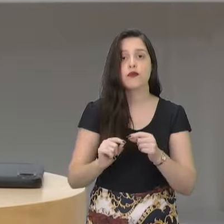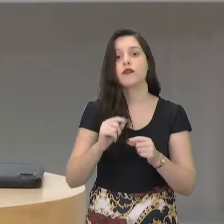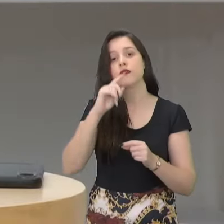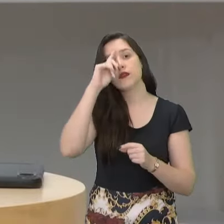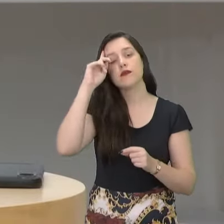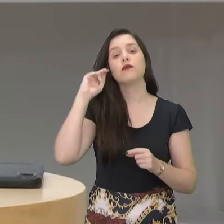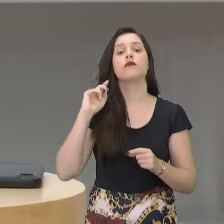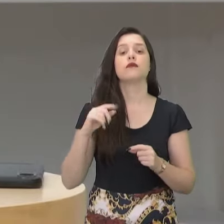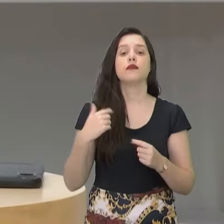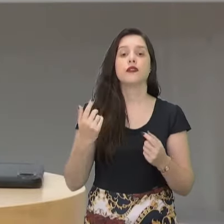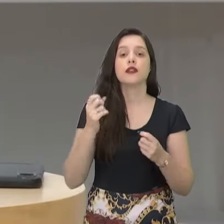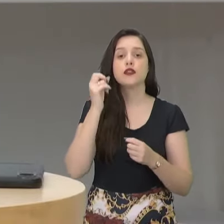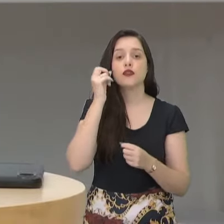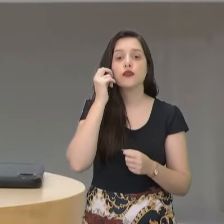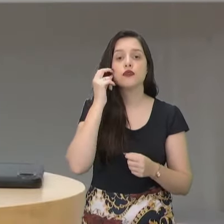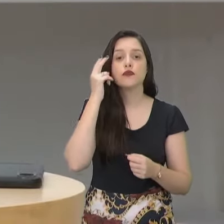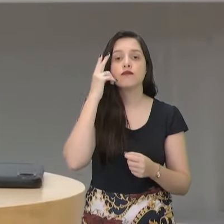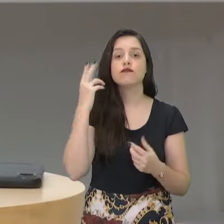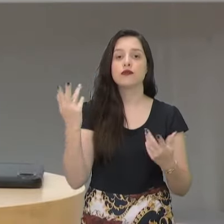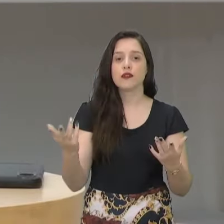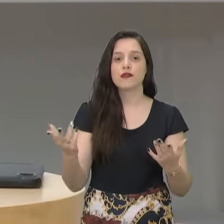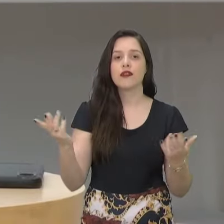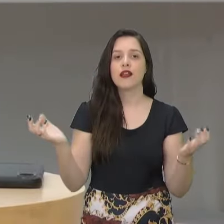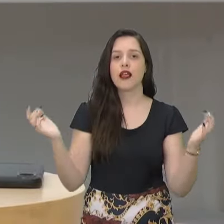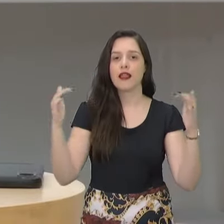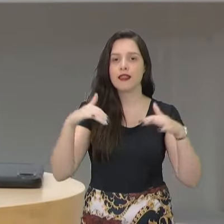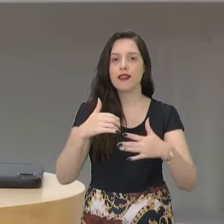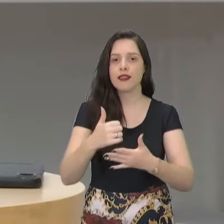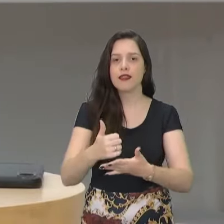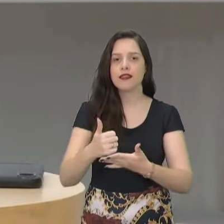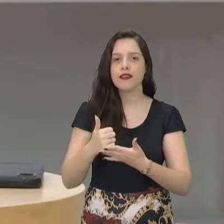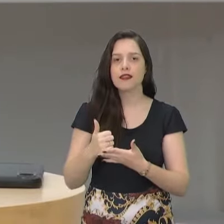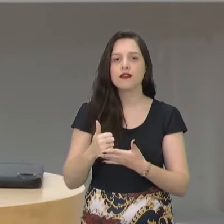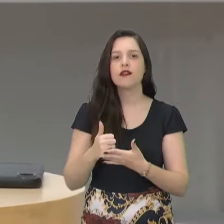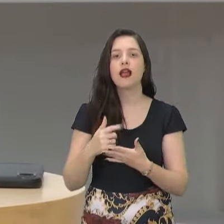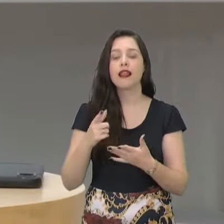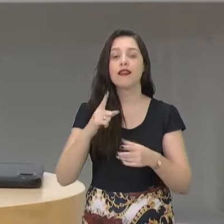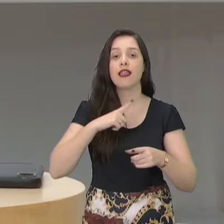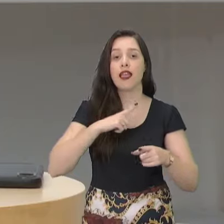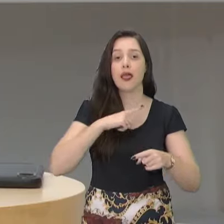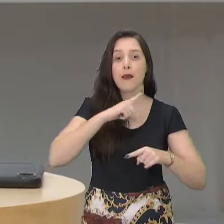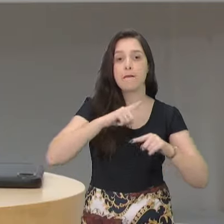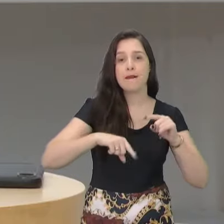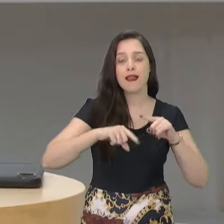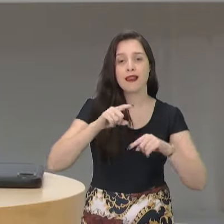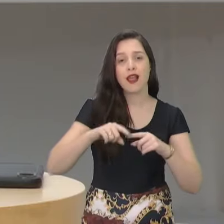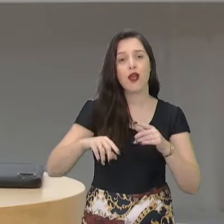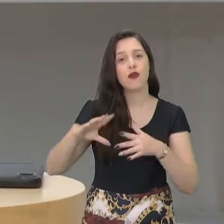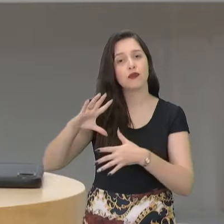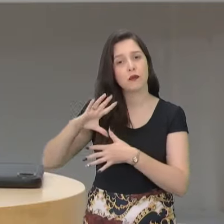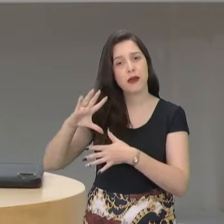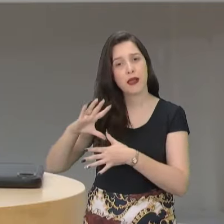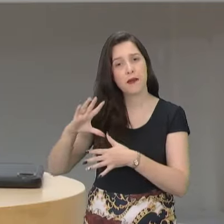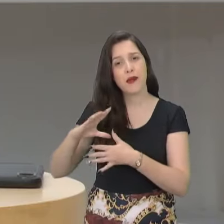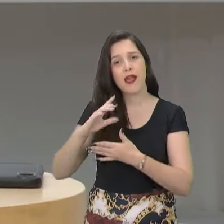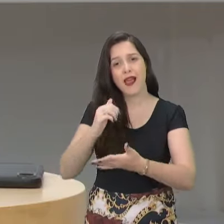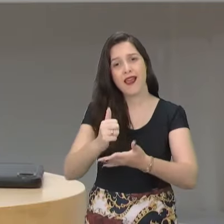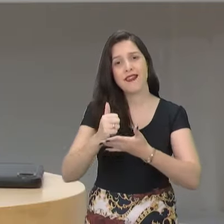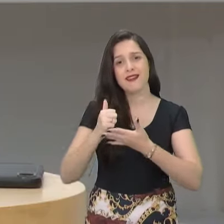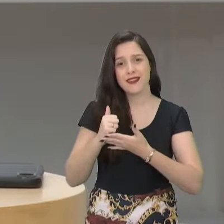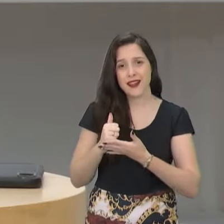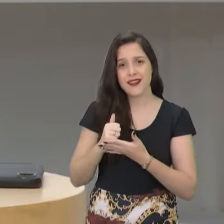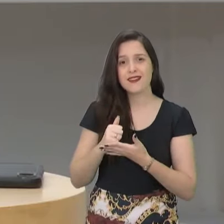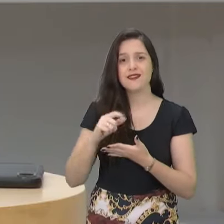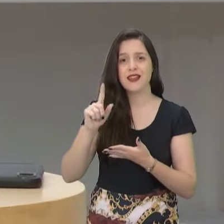esses eixos estruturantes, a gente traz, então, a parte do material do mapa que traz justamente